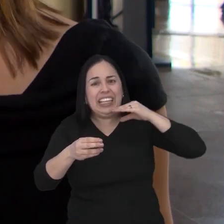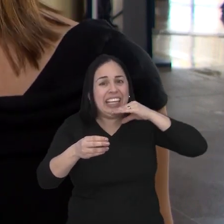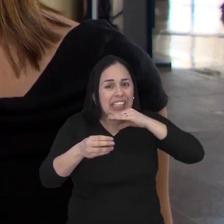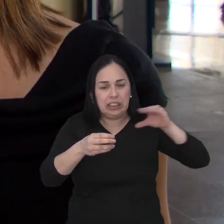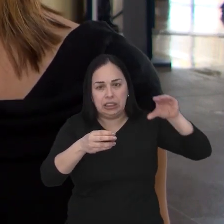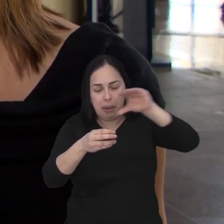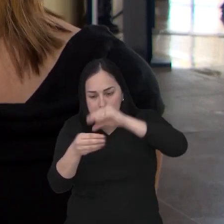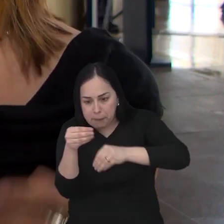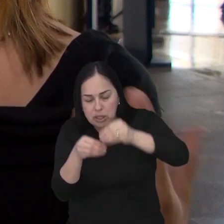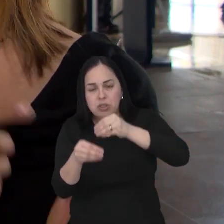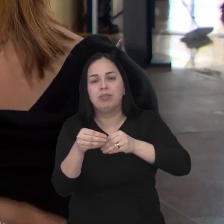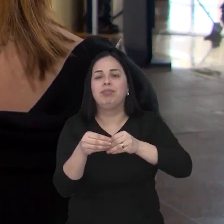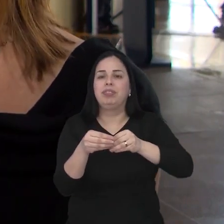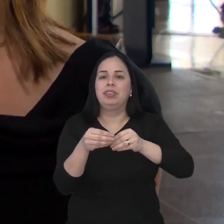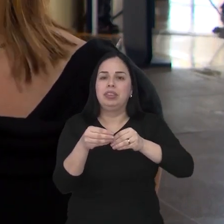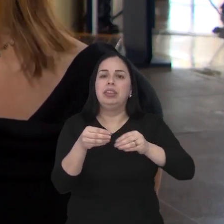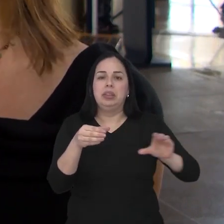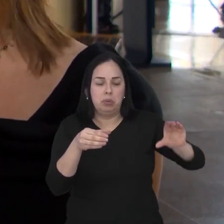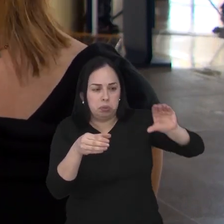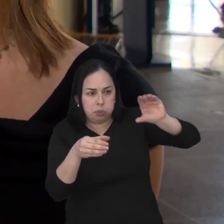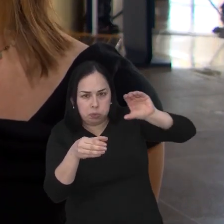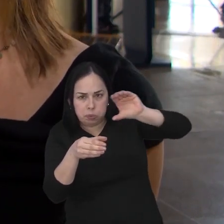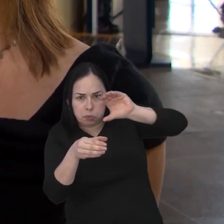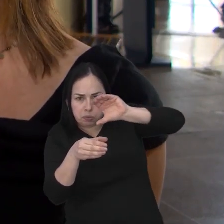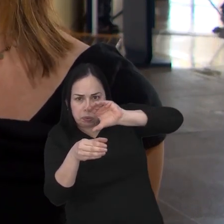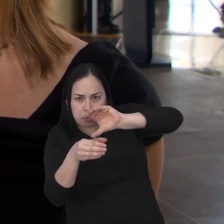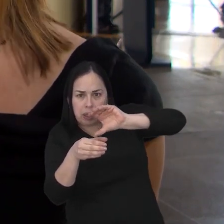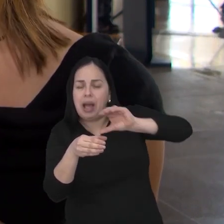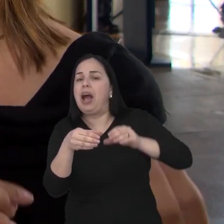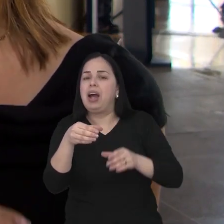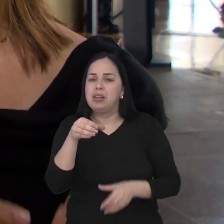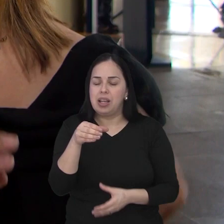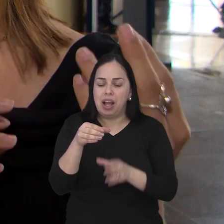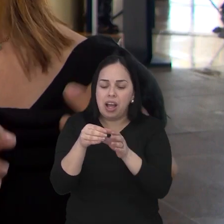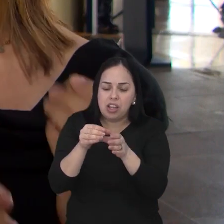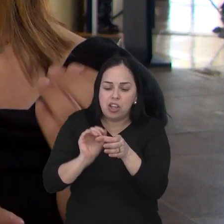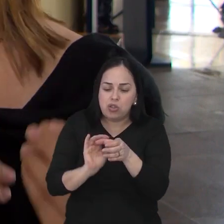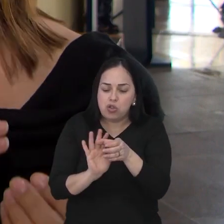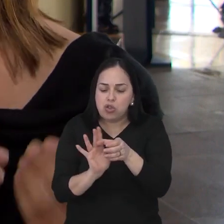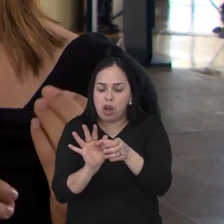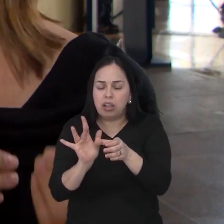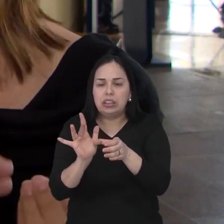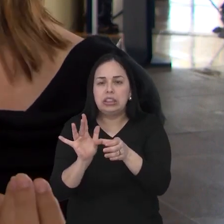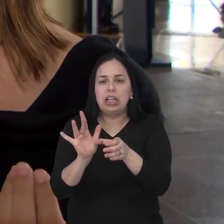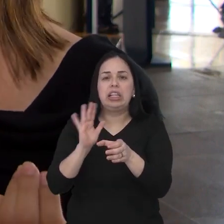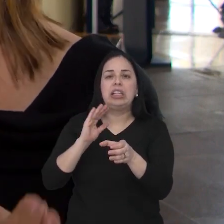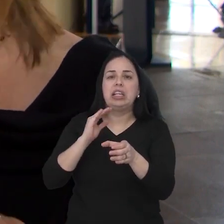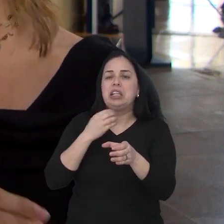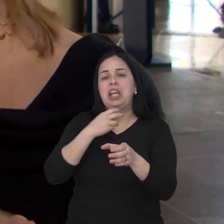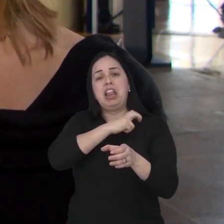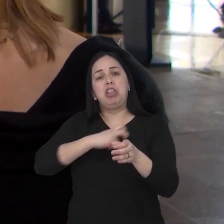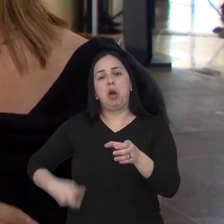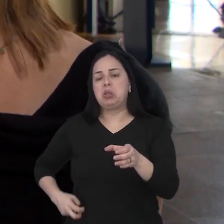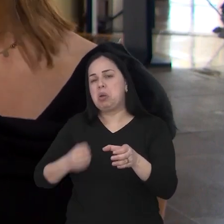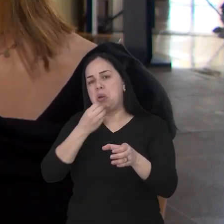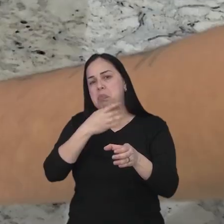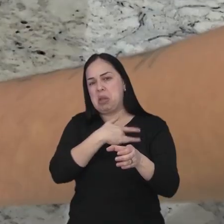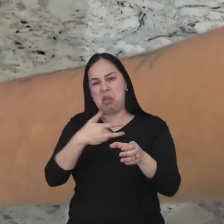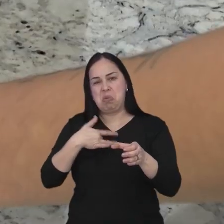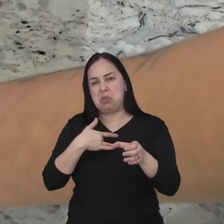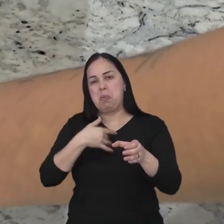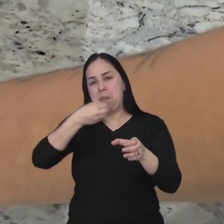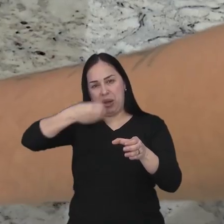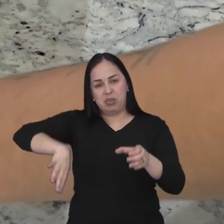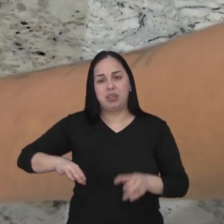tomar o café, porque com a temperatura quente do café, o plástico solta alguns elementos que não são bons para a saúde.